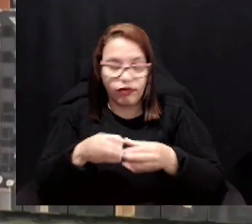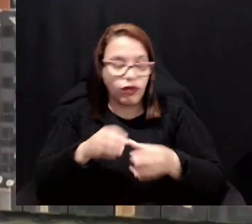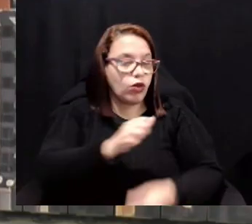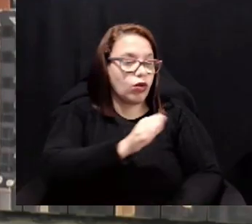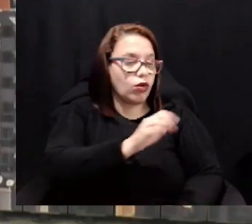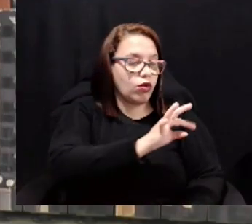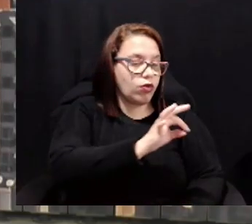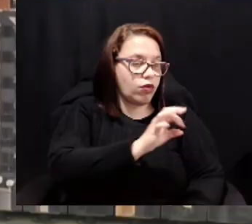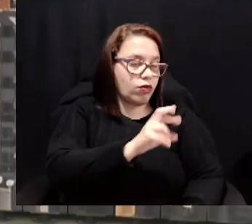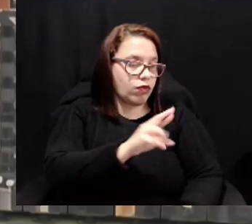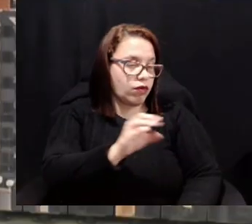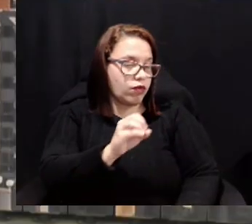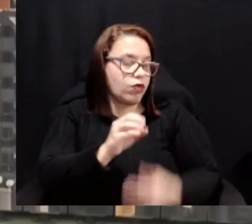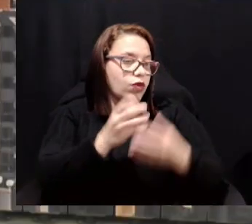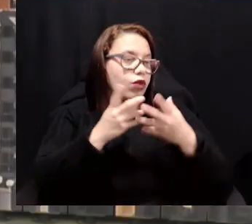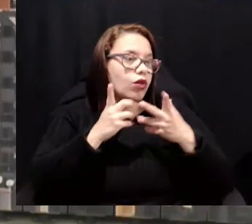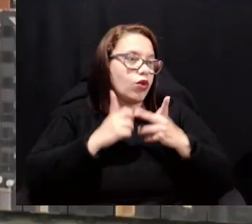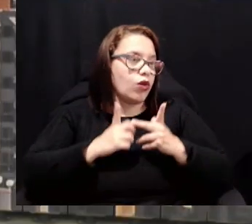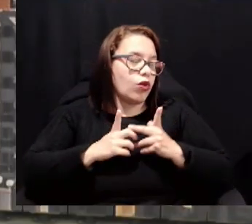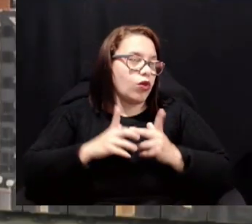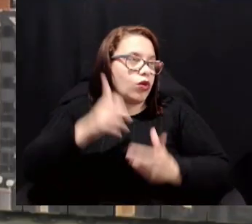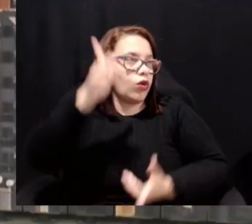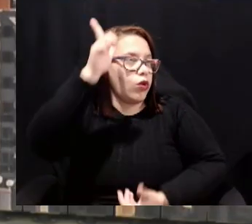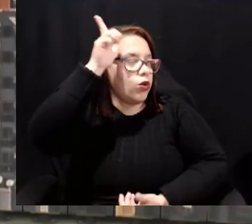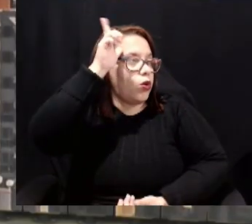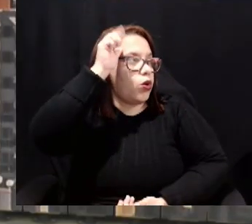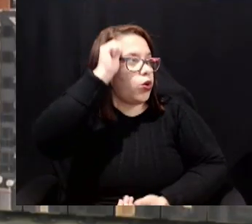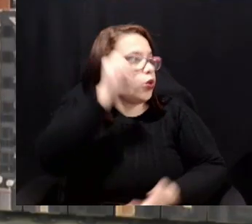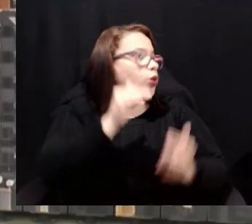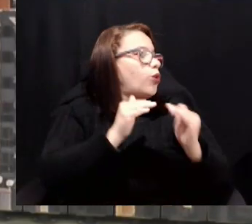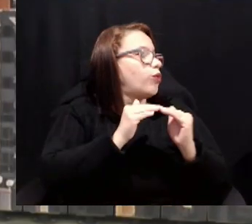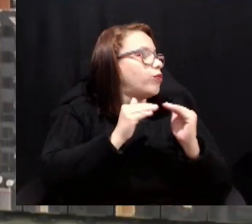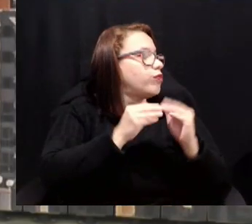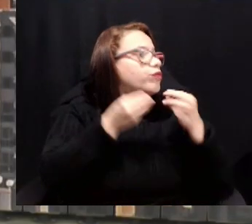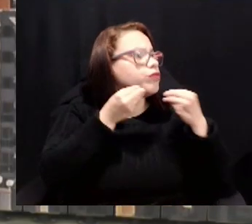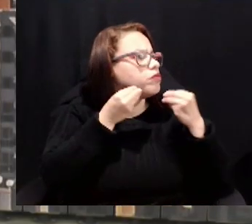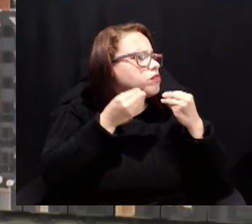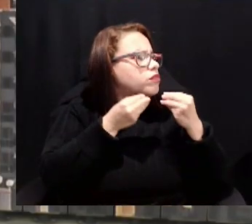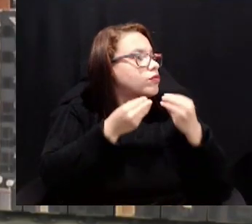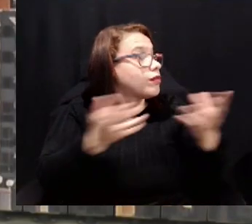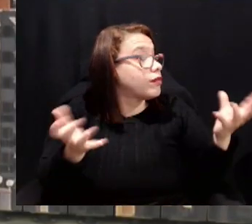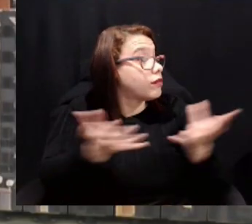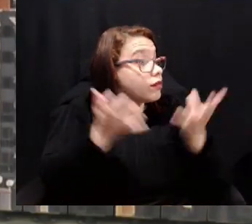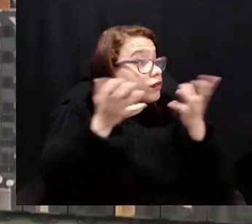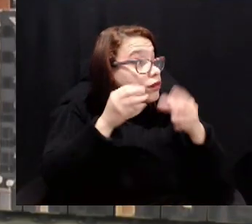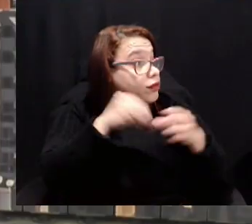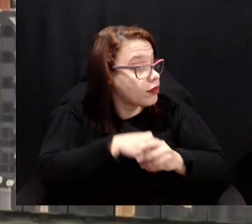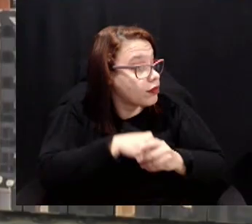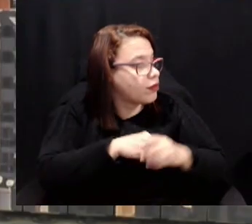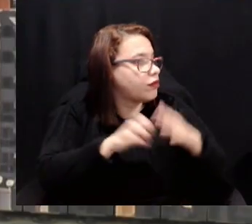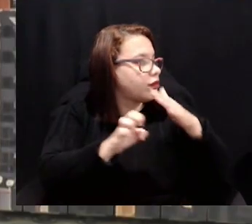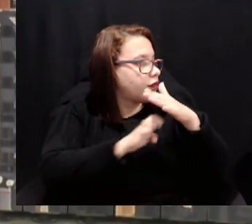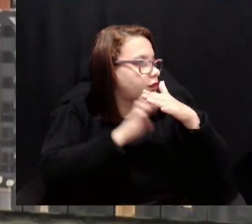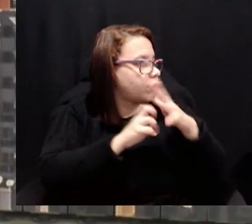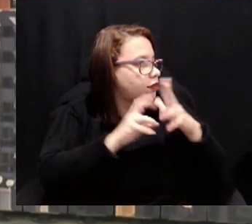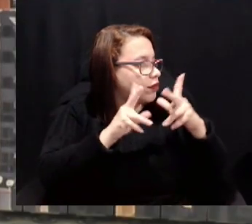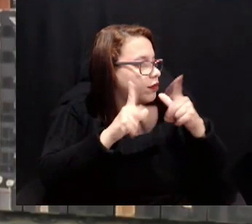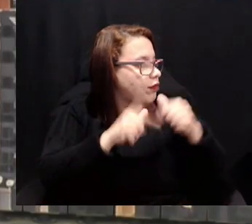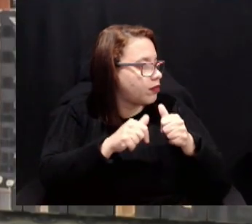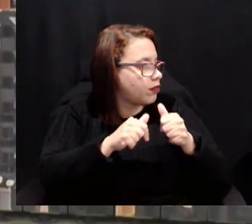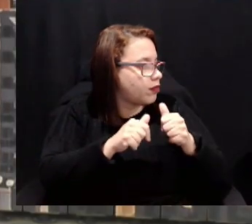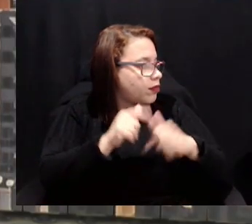E aí o aterro fica muito mais aliviado, com certeza, né? E eu queria saber como é que vocês motivam dentro da